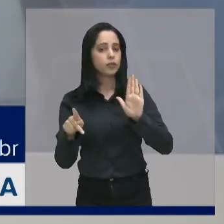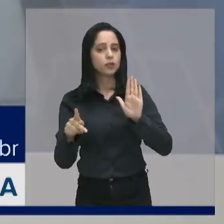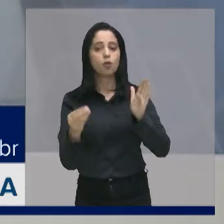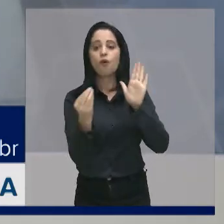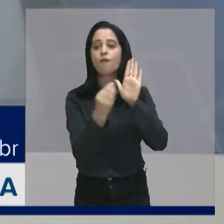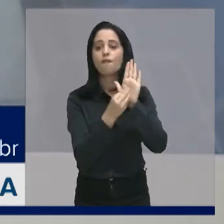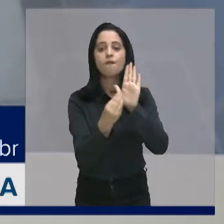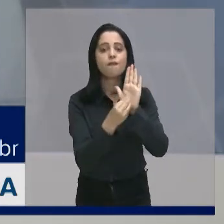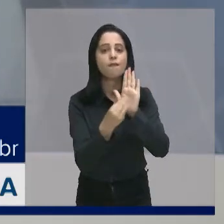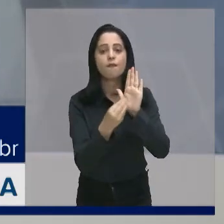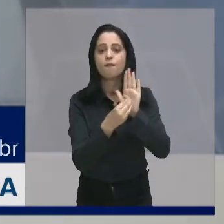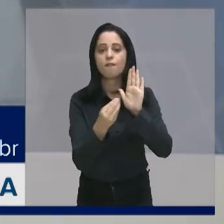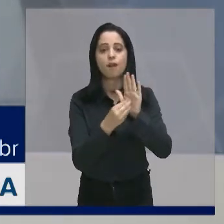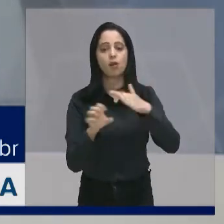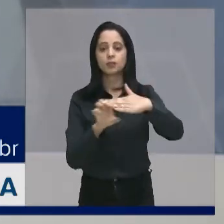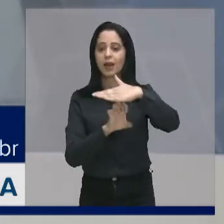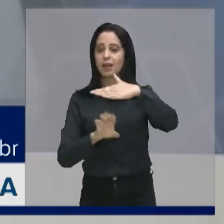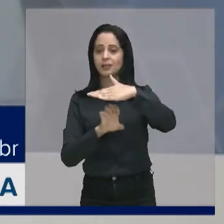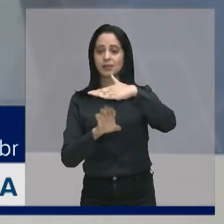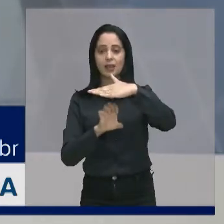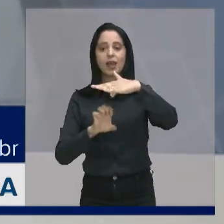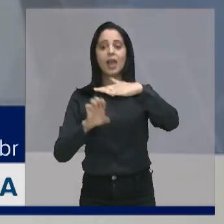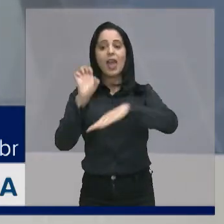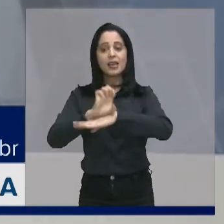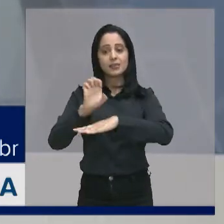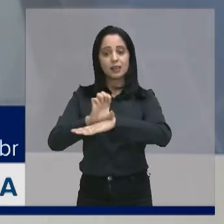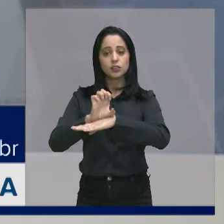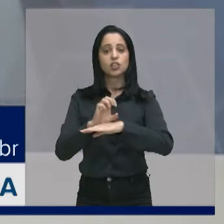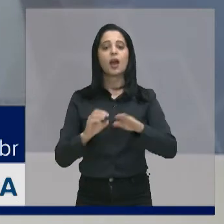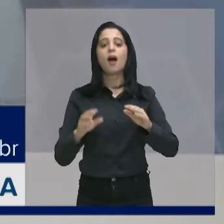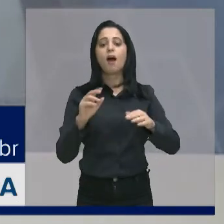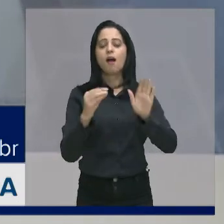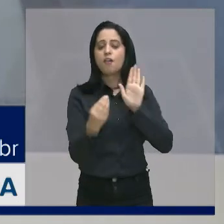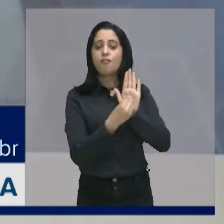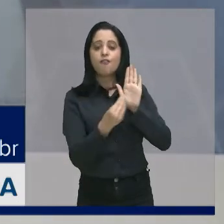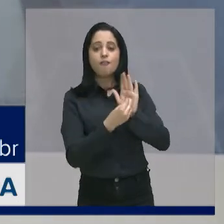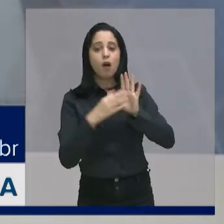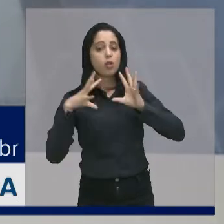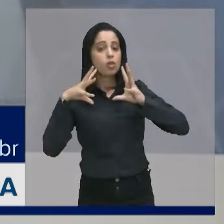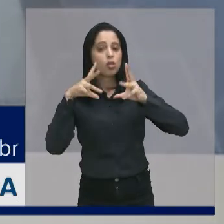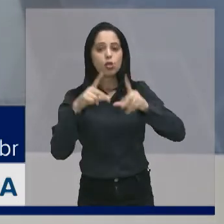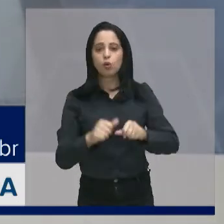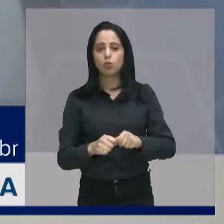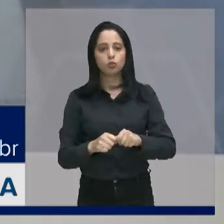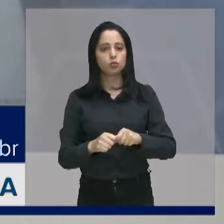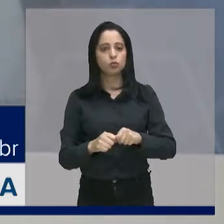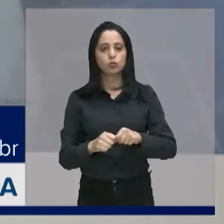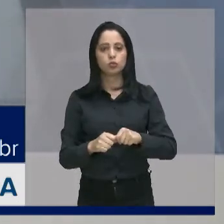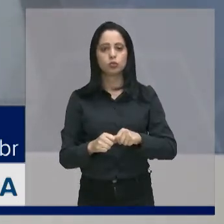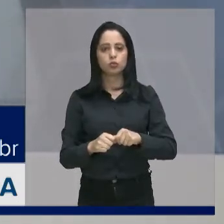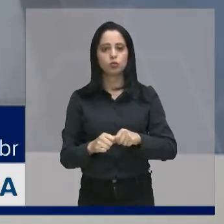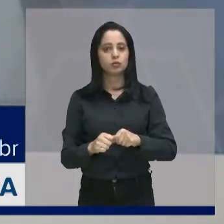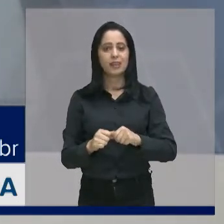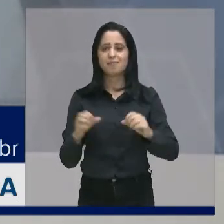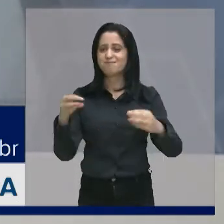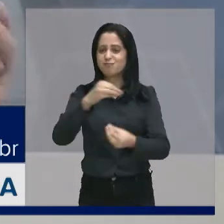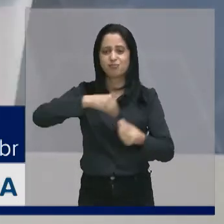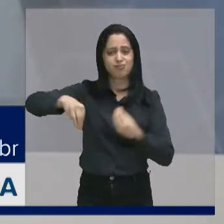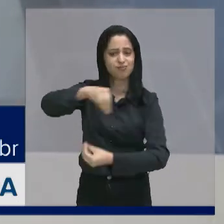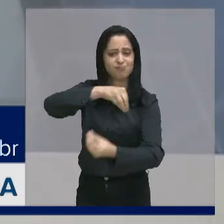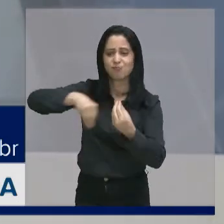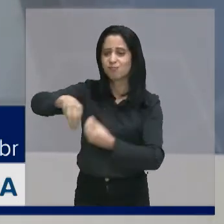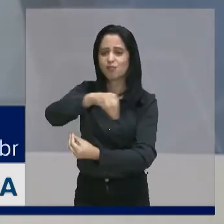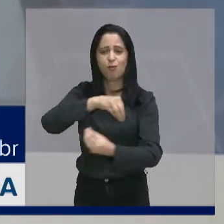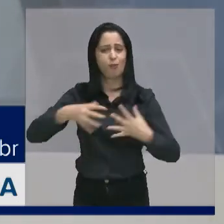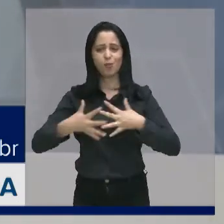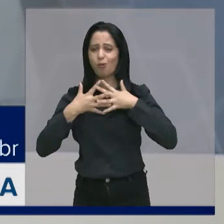mundo enlouquecendo com o retorno total das crianças. Ninguém está dando conta. Está um caos. Acabei